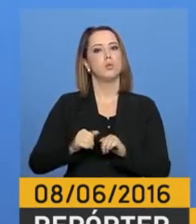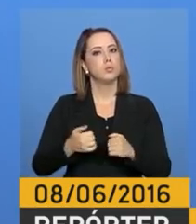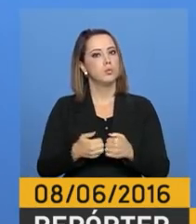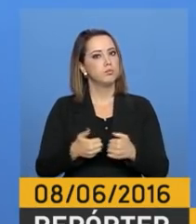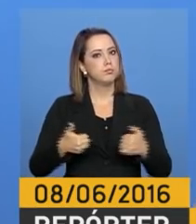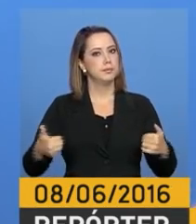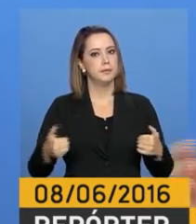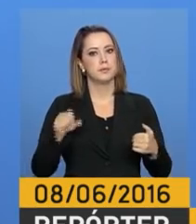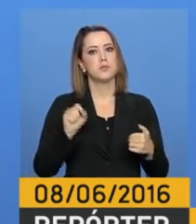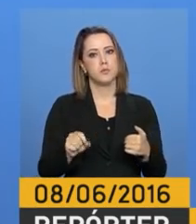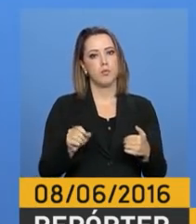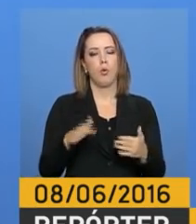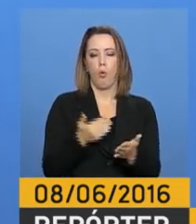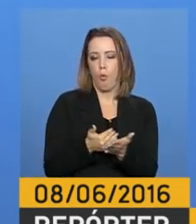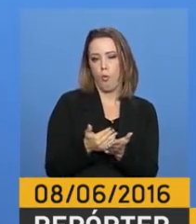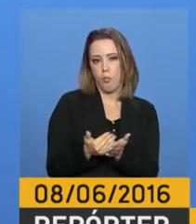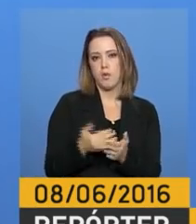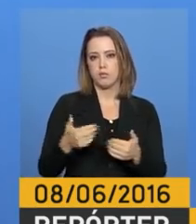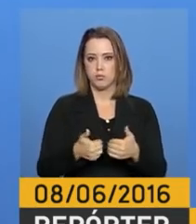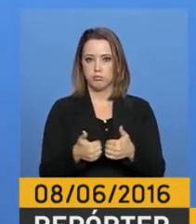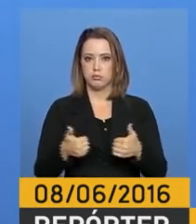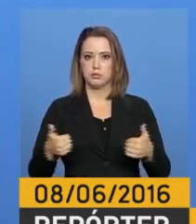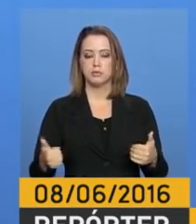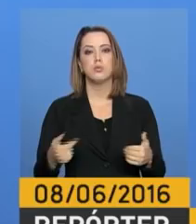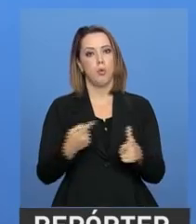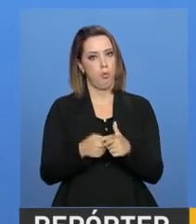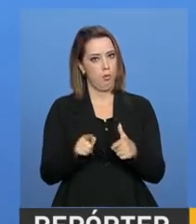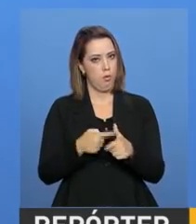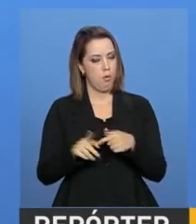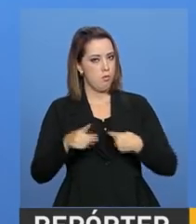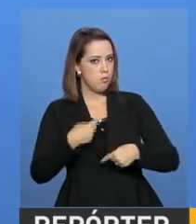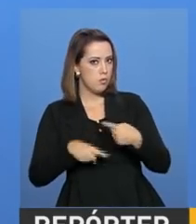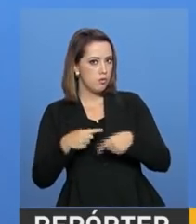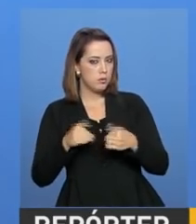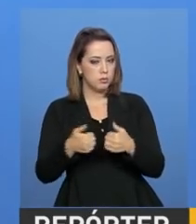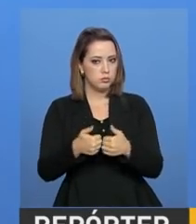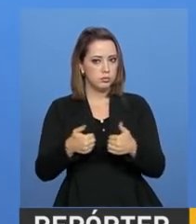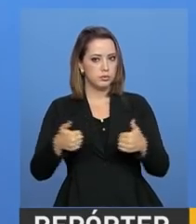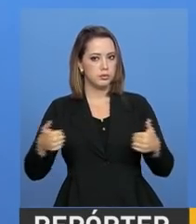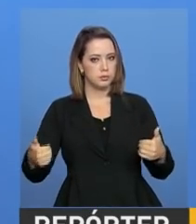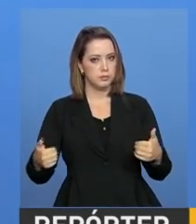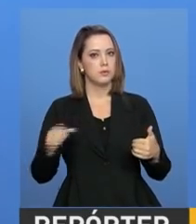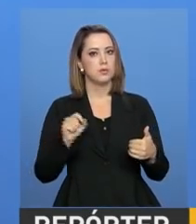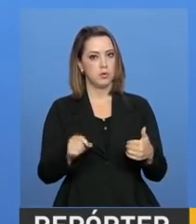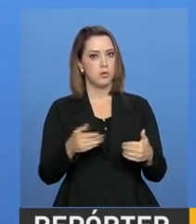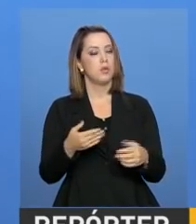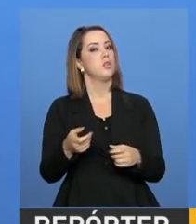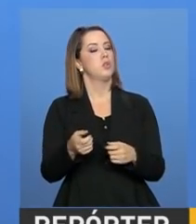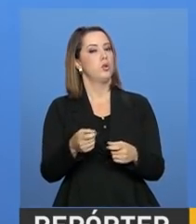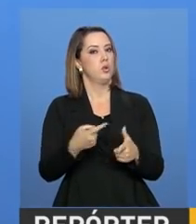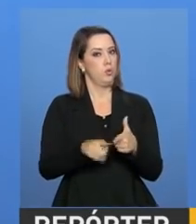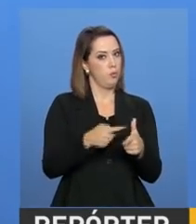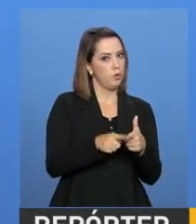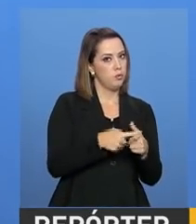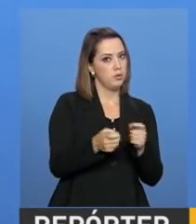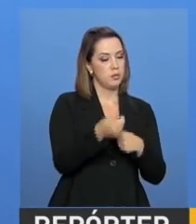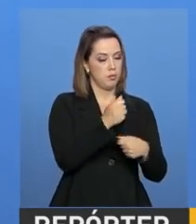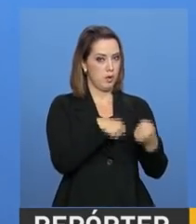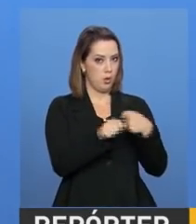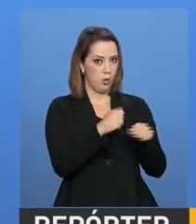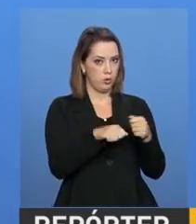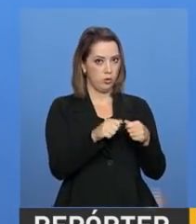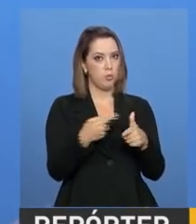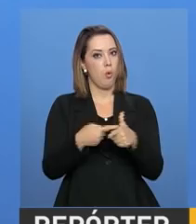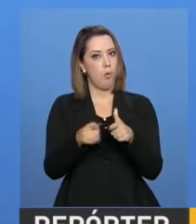ainda que de forma Inicial mas está sendo separada sim da crise econômica porque